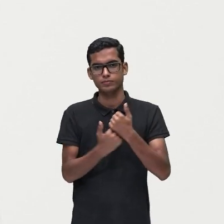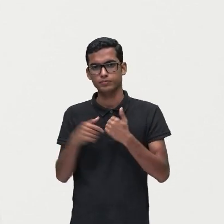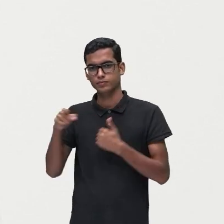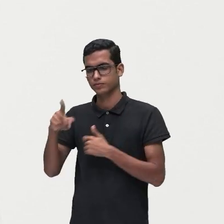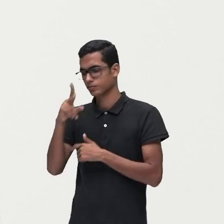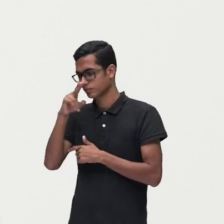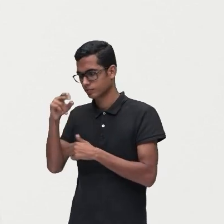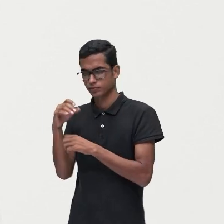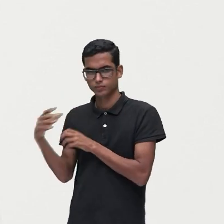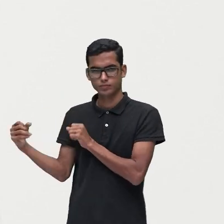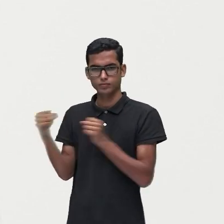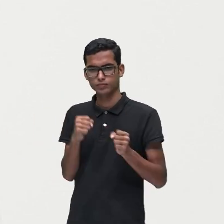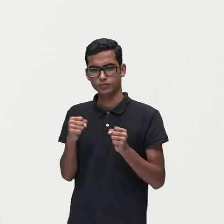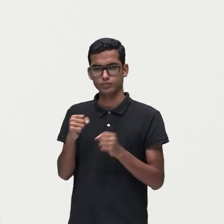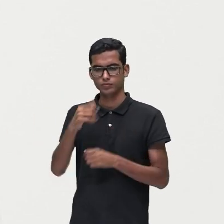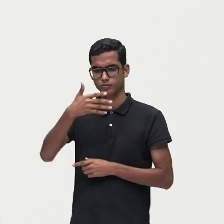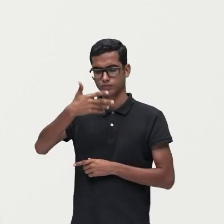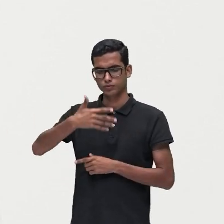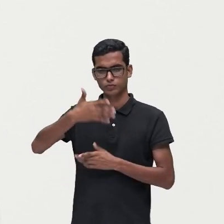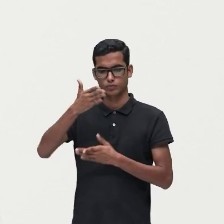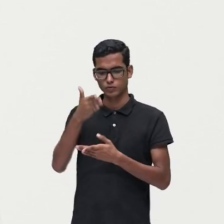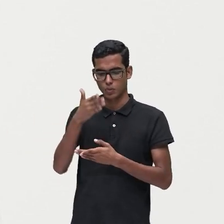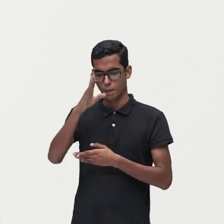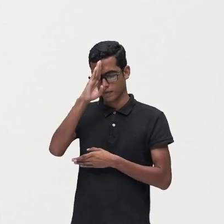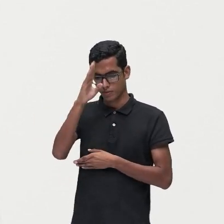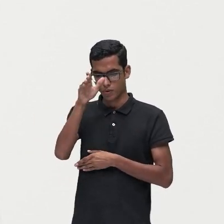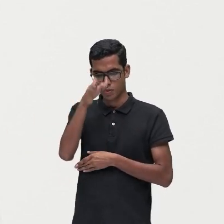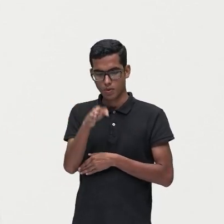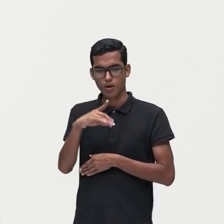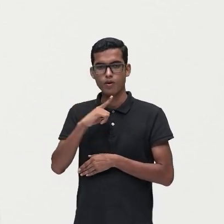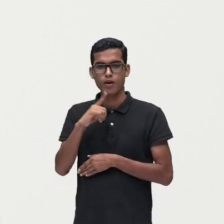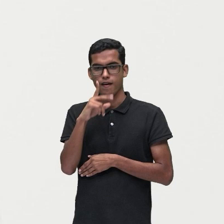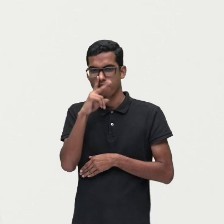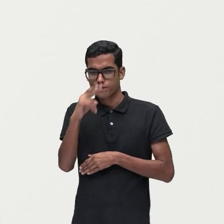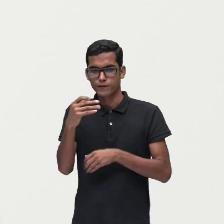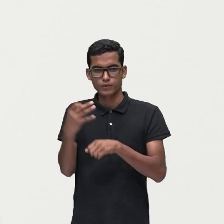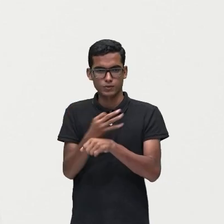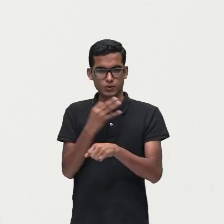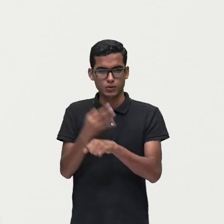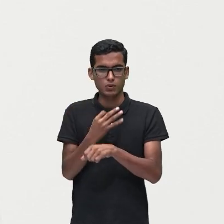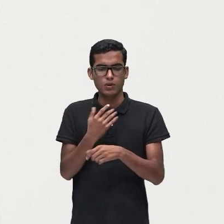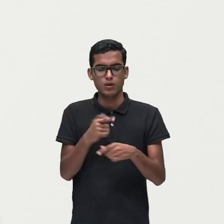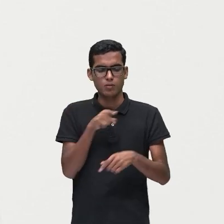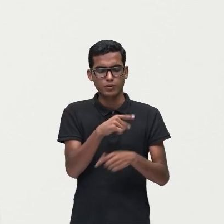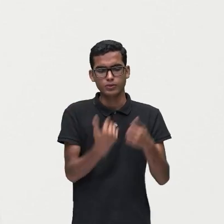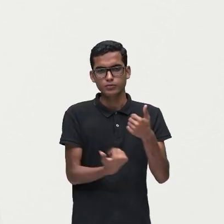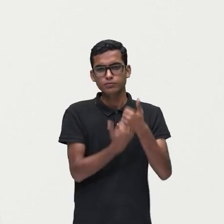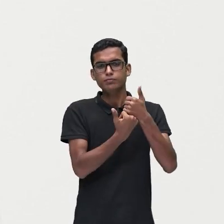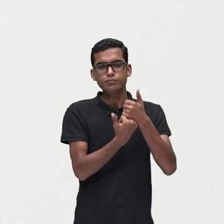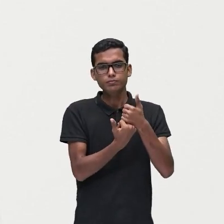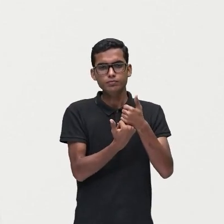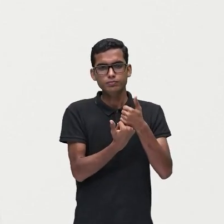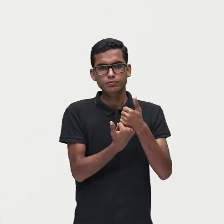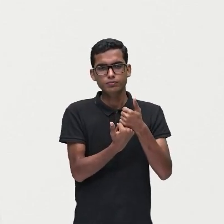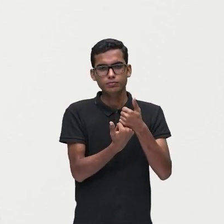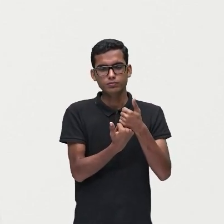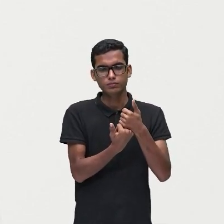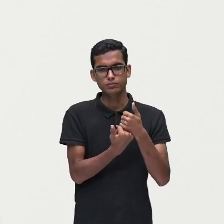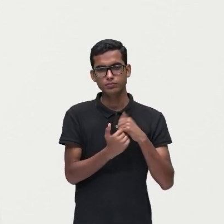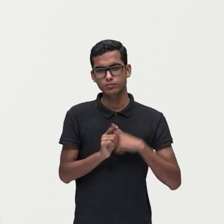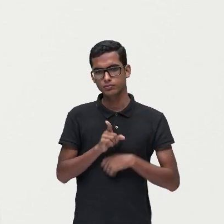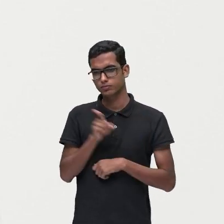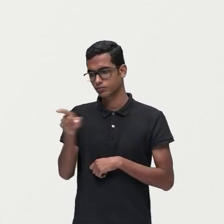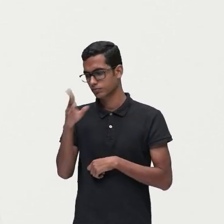a força resistente. E o ponto de apoio vai ficar no meio entre o ponto de apoio e